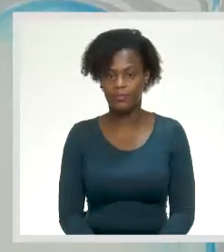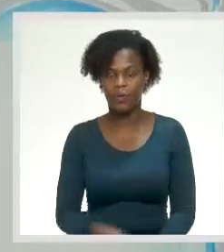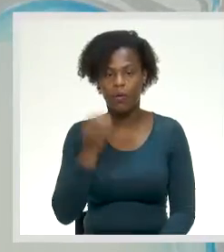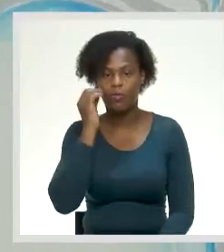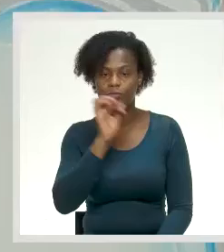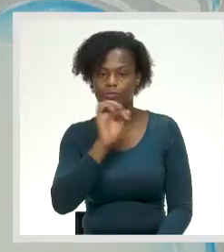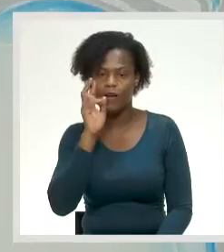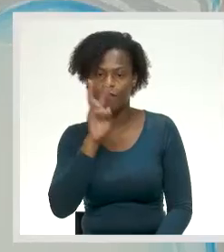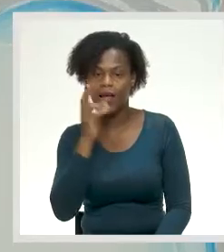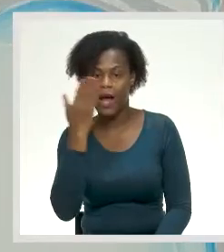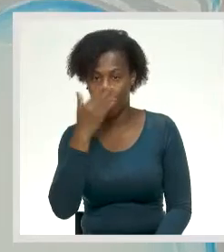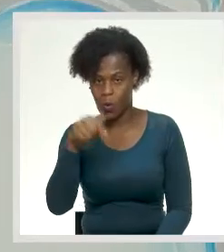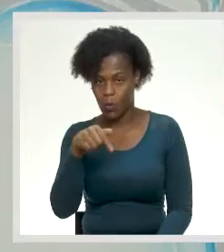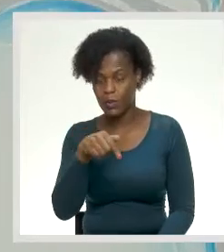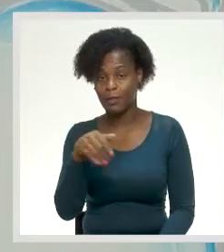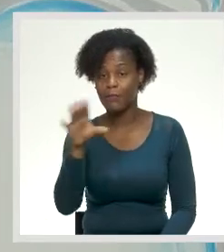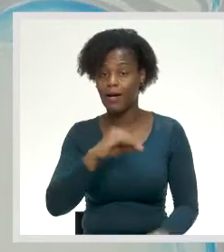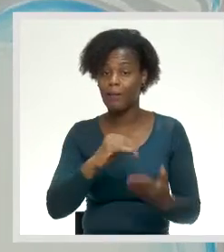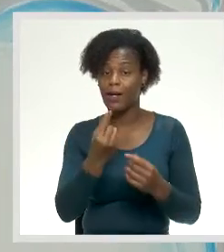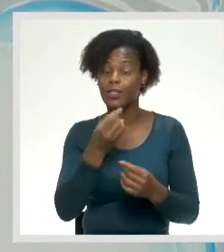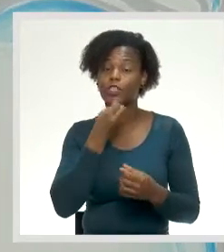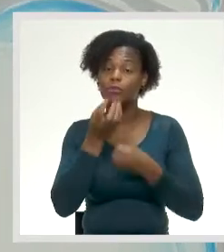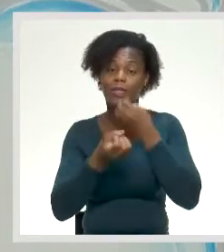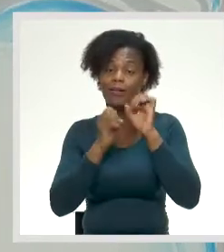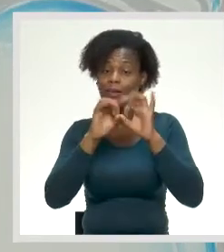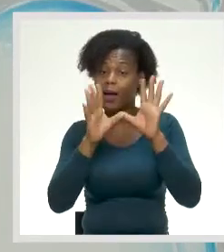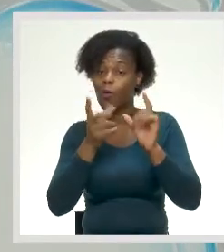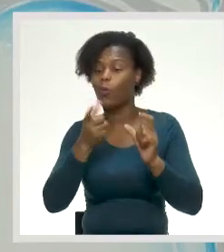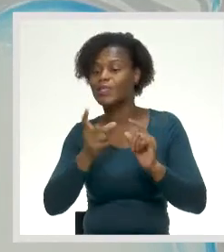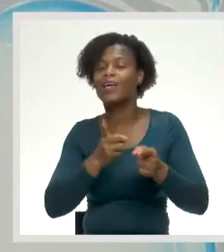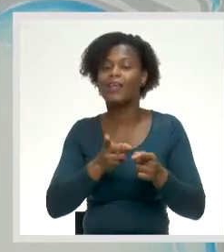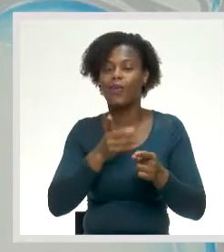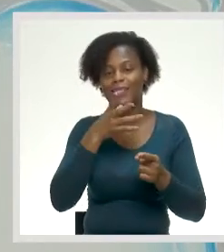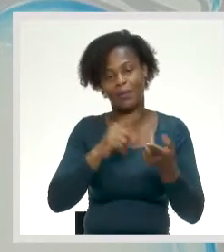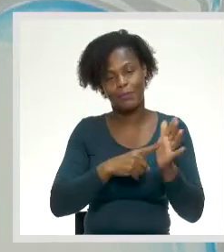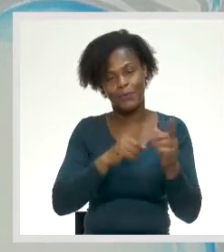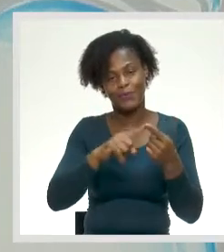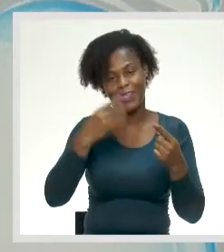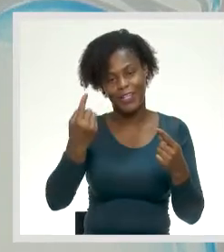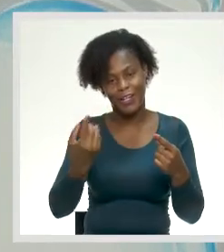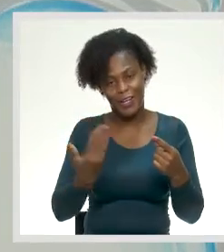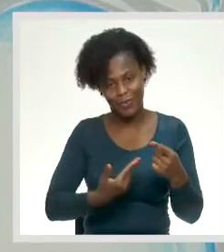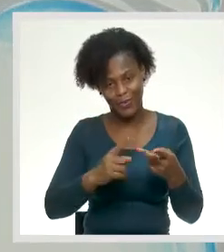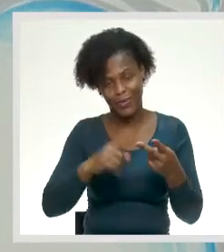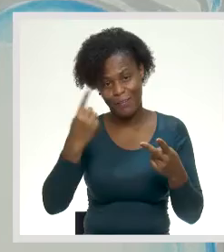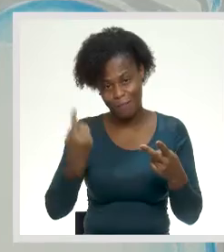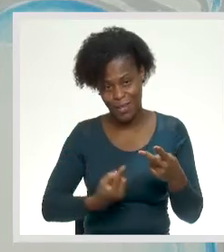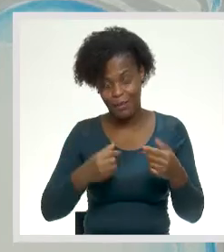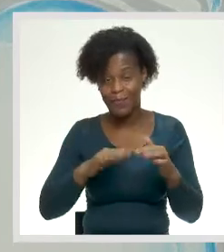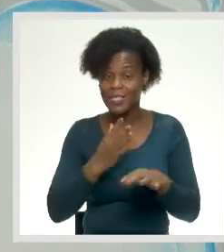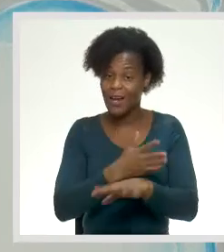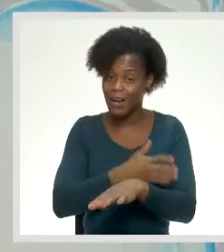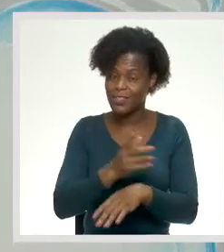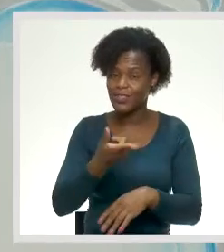Como repararam, a aula de hoje foi mais para esclarecer conceitos como direito, dever, mas antes